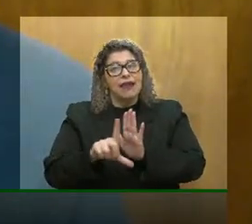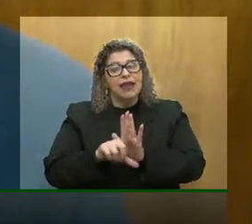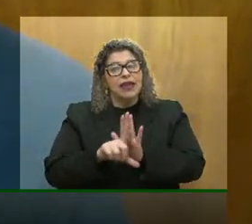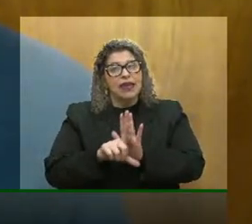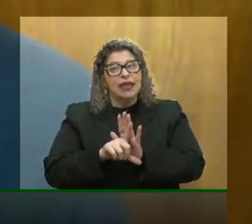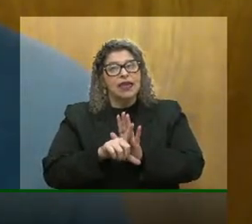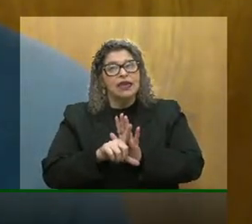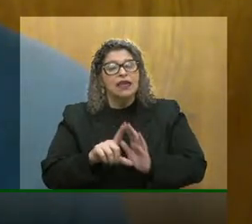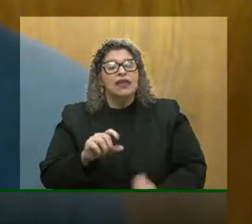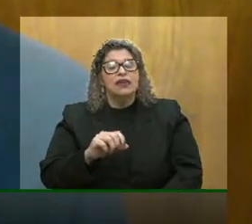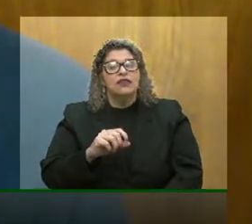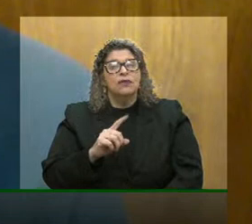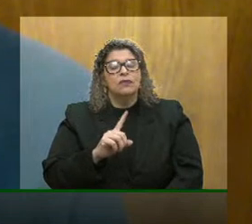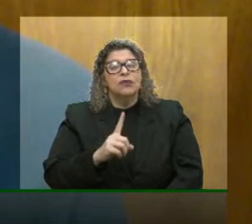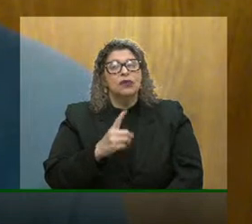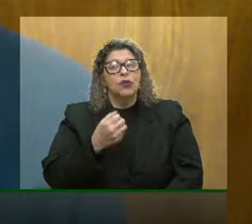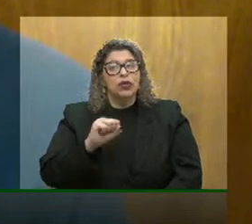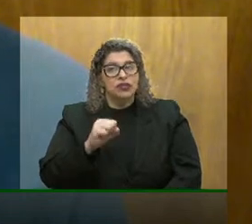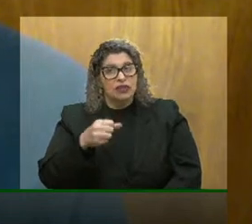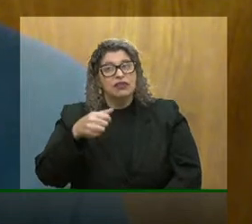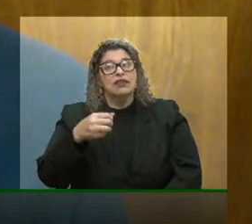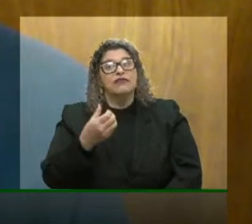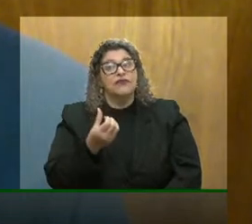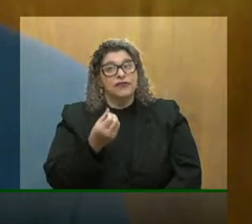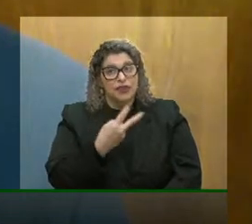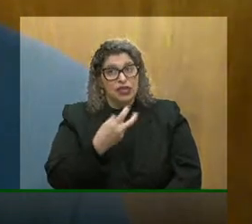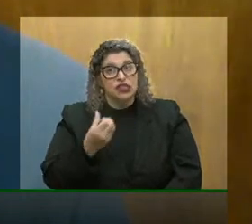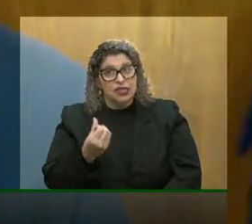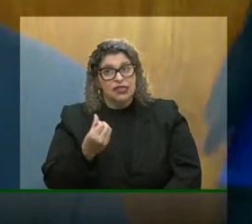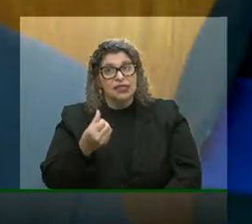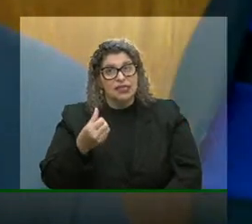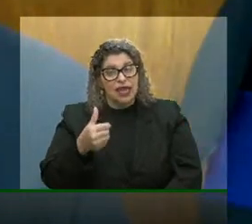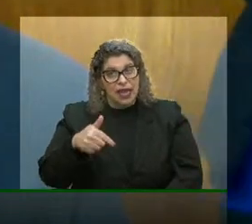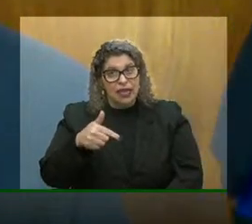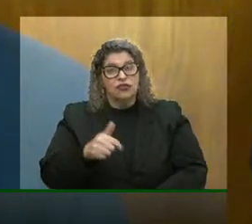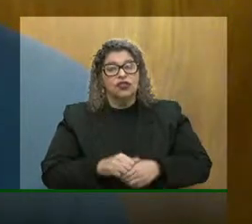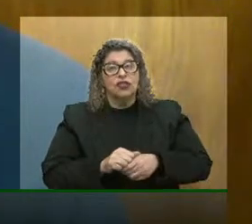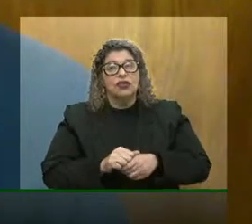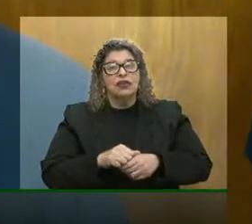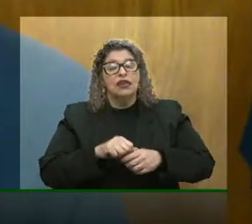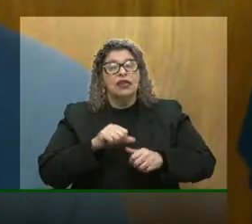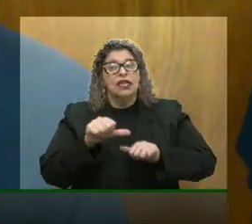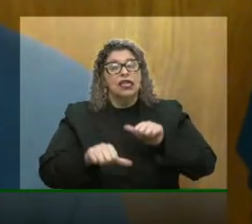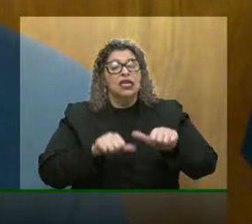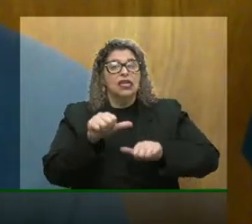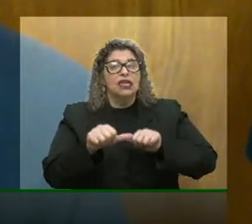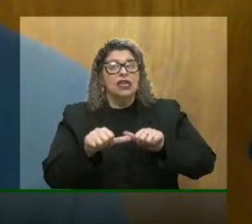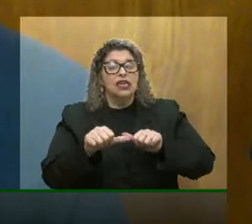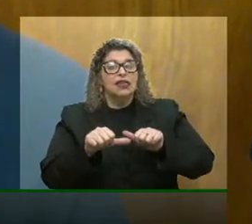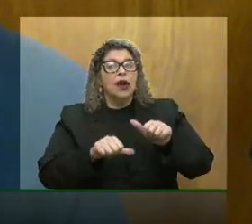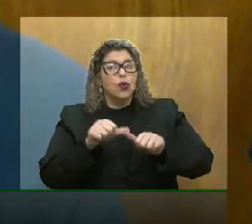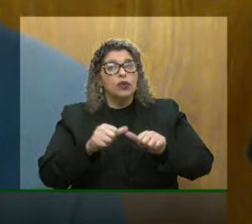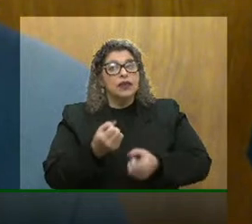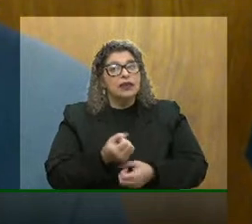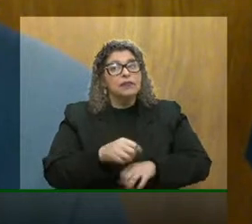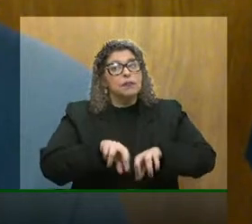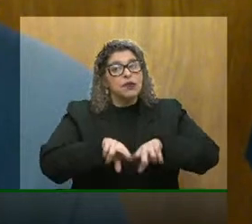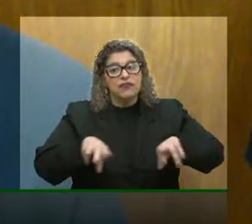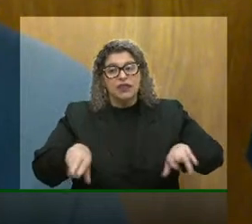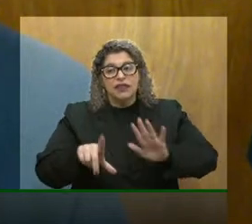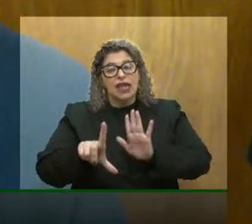6.537, de 27 de fevereiro de 1973, que dispõe sobre o procedimento tributário administrativo e dá outras providências. A